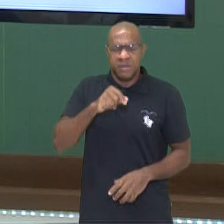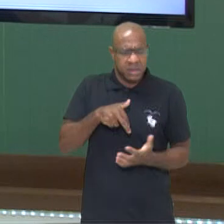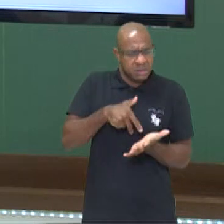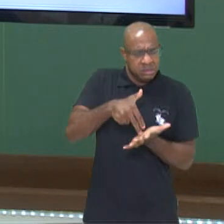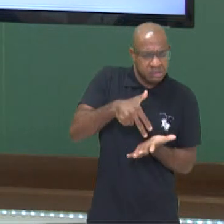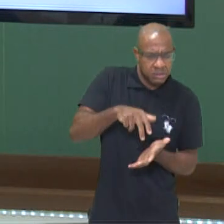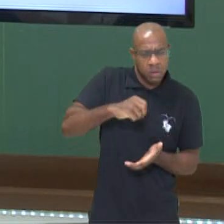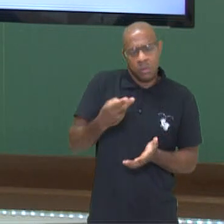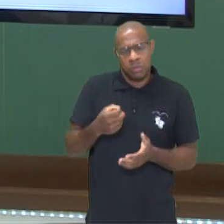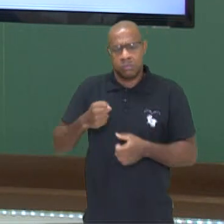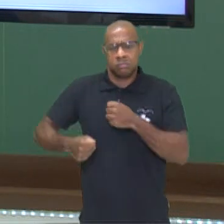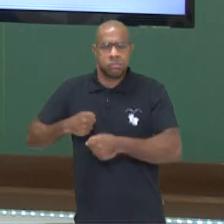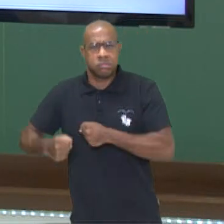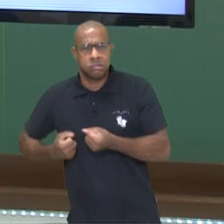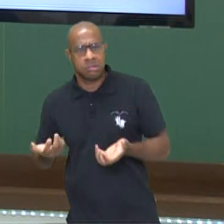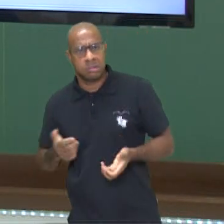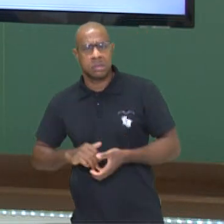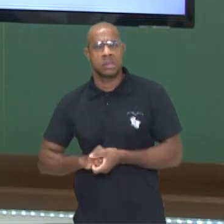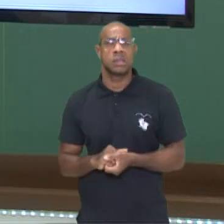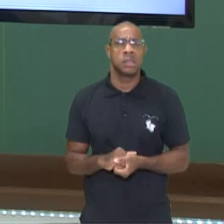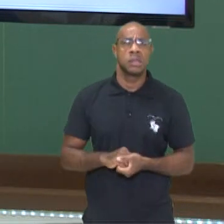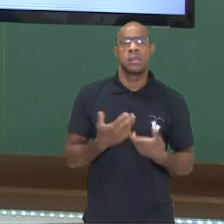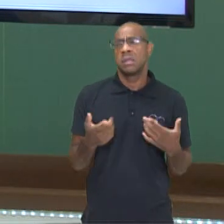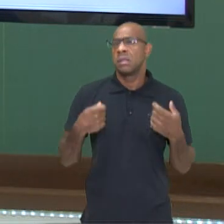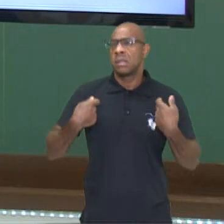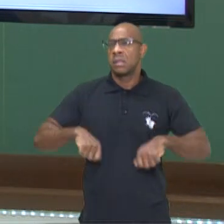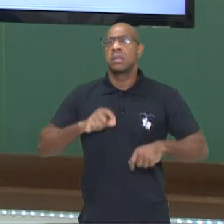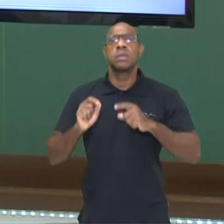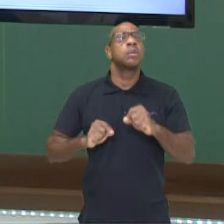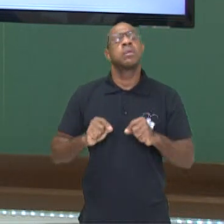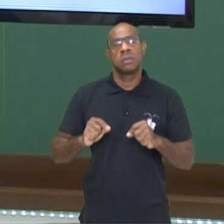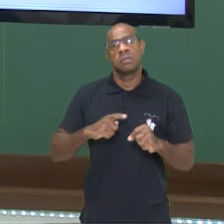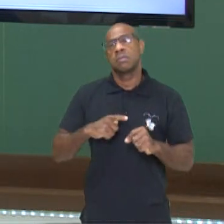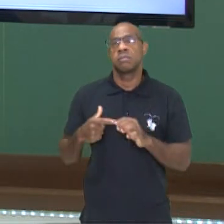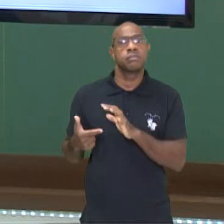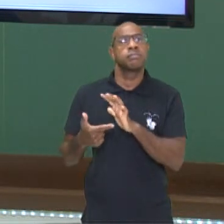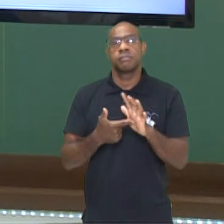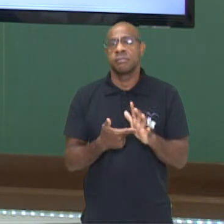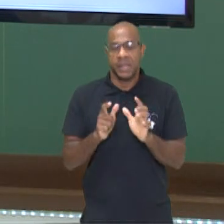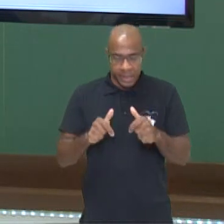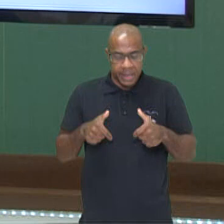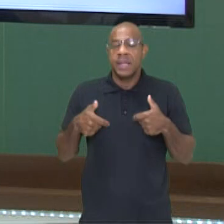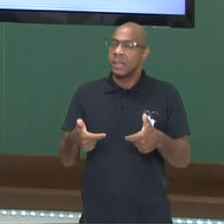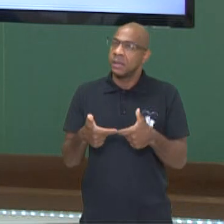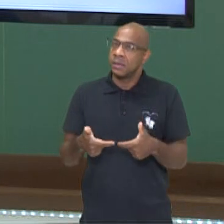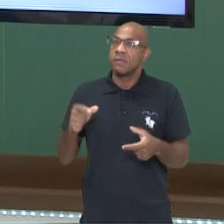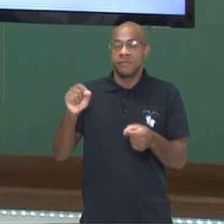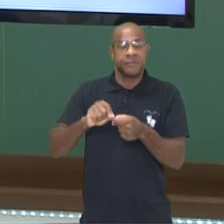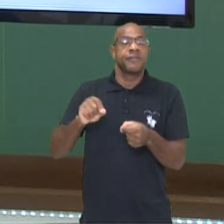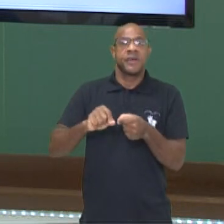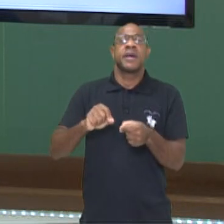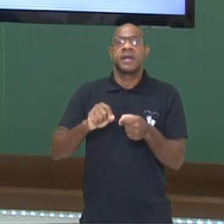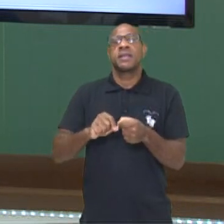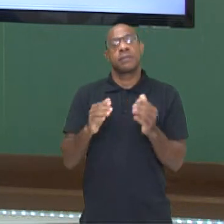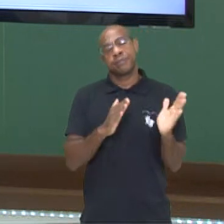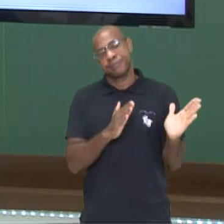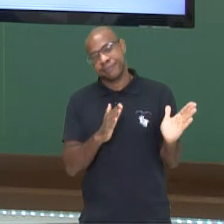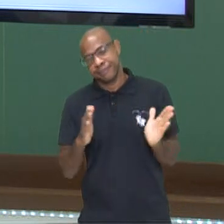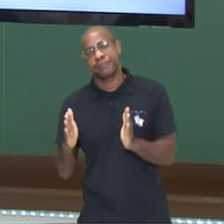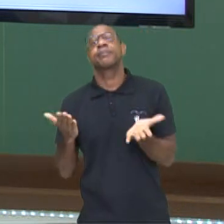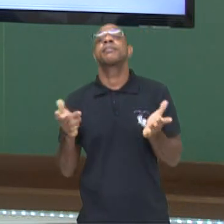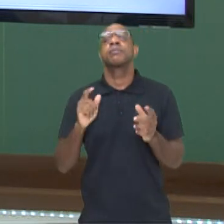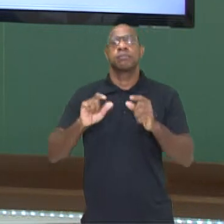caminhar? Ainda, se faz necessário porque é exposto todas as ações que vão ser feitas durante o